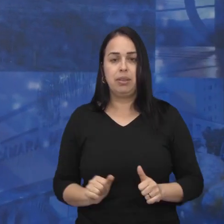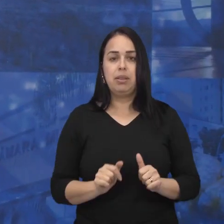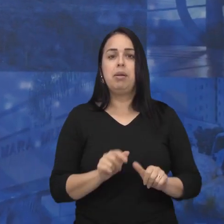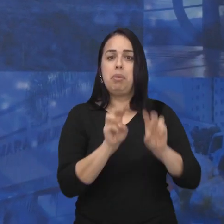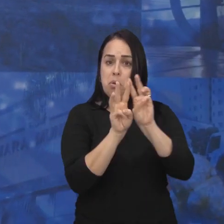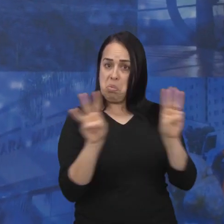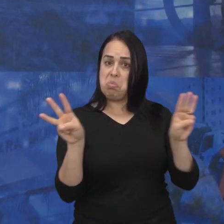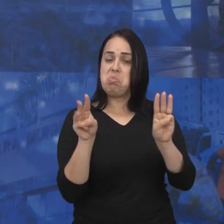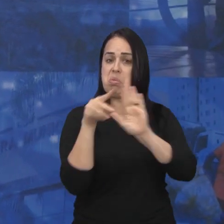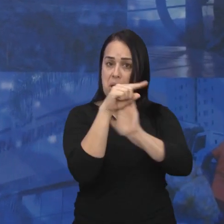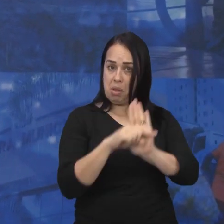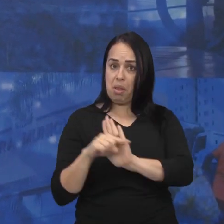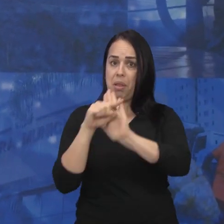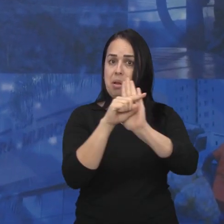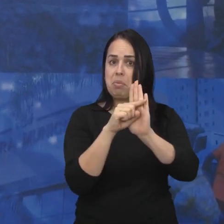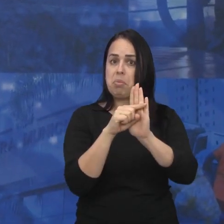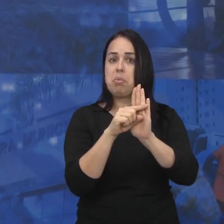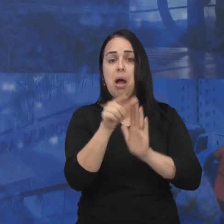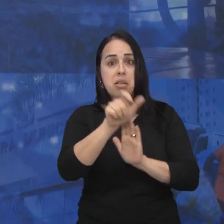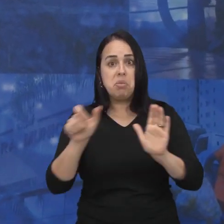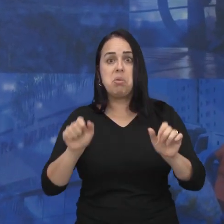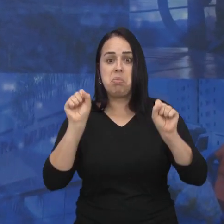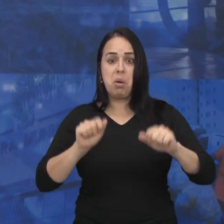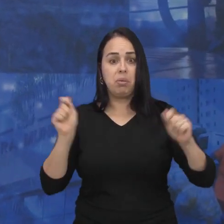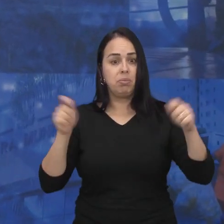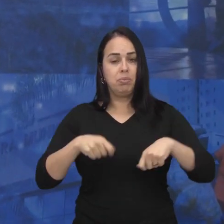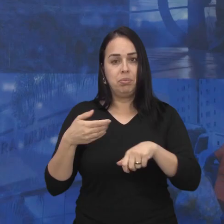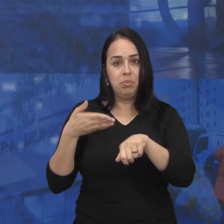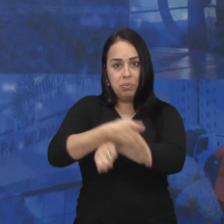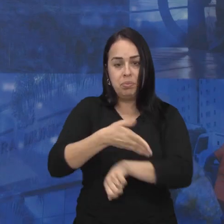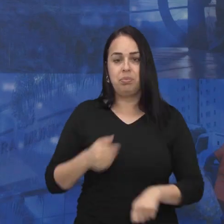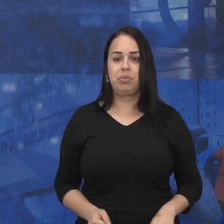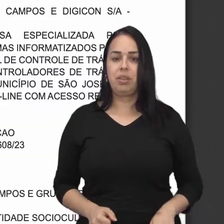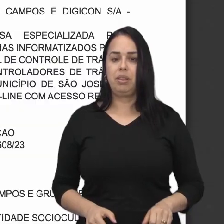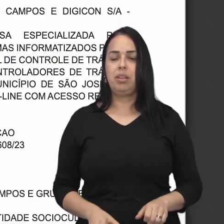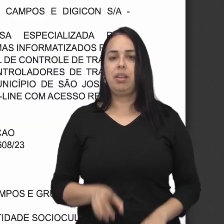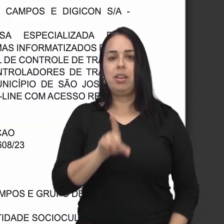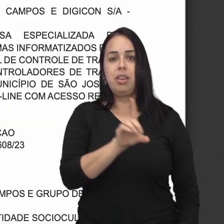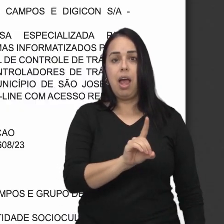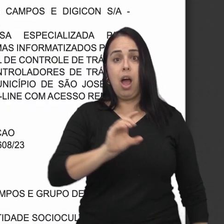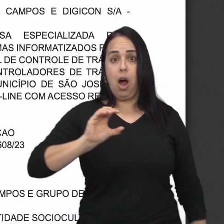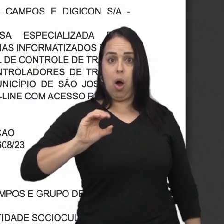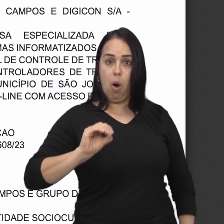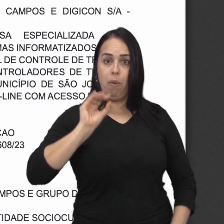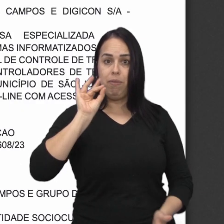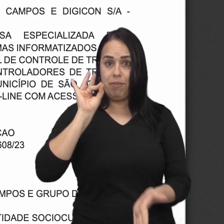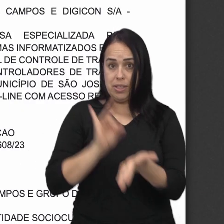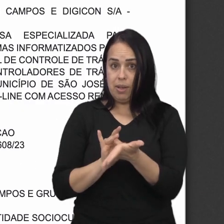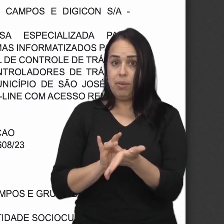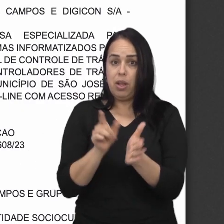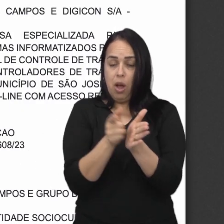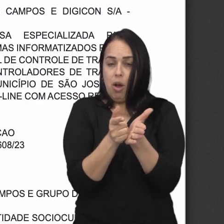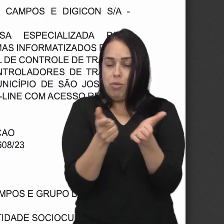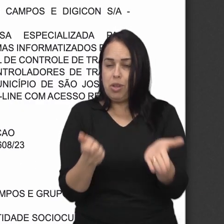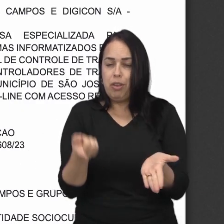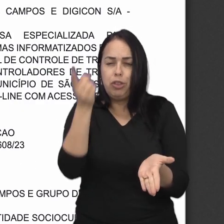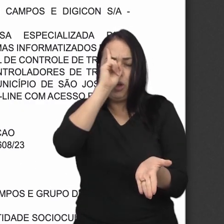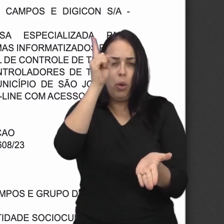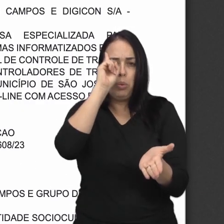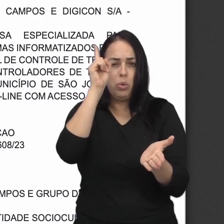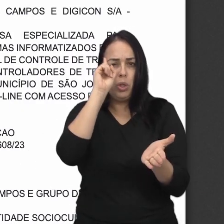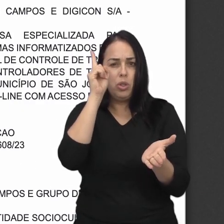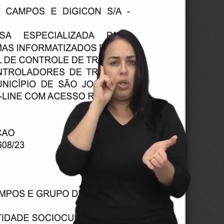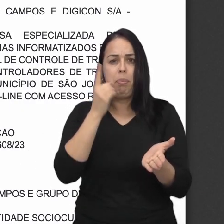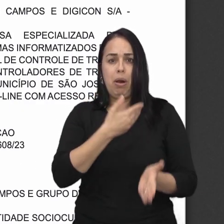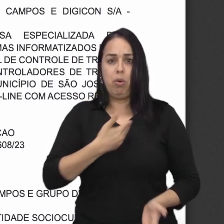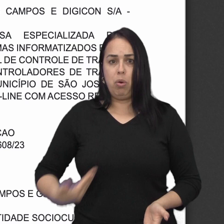parlamentares. Ele pode ser consultado pela internet por qualquer pessoa. Diário Oficial. Um jornal